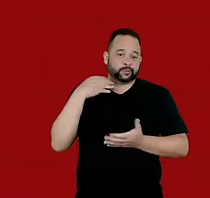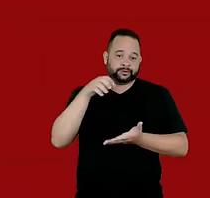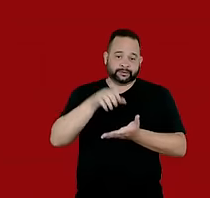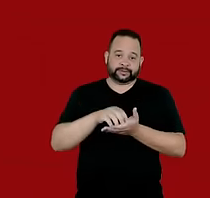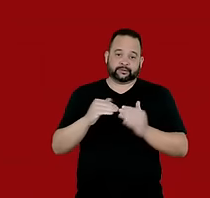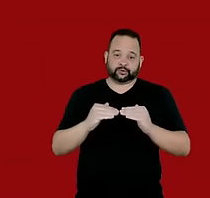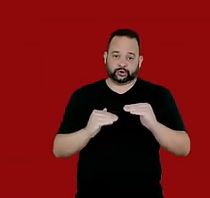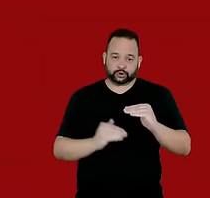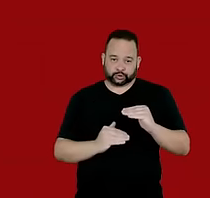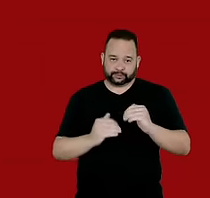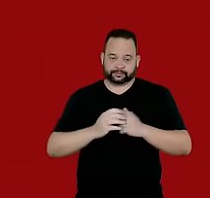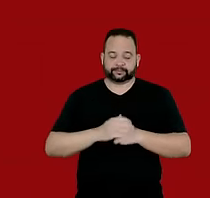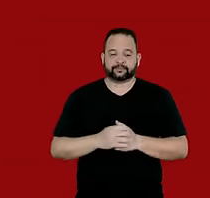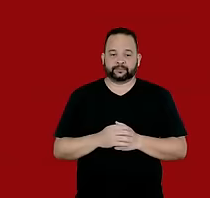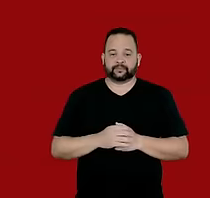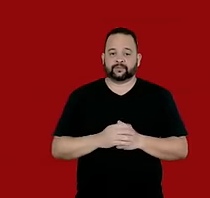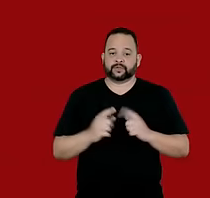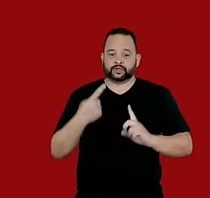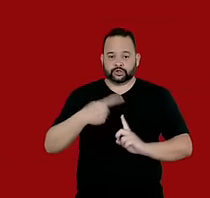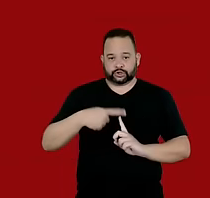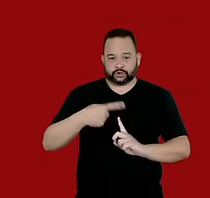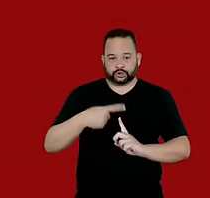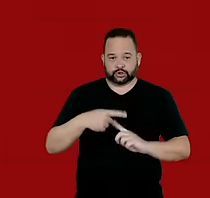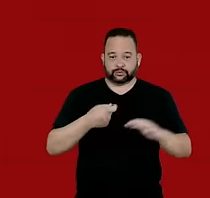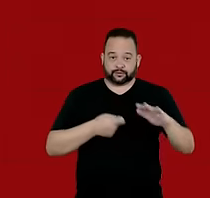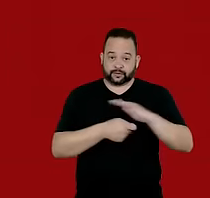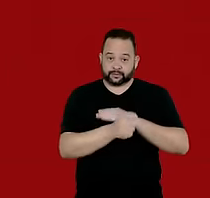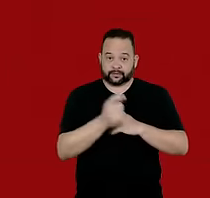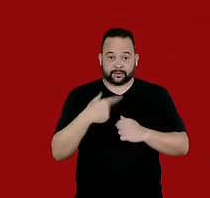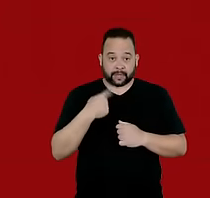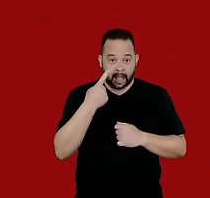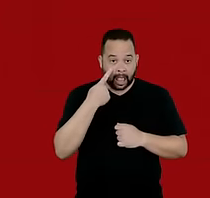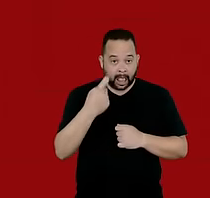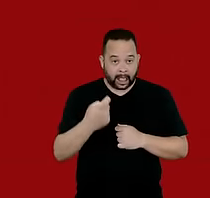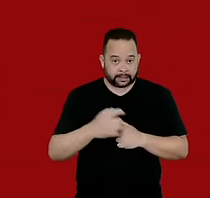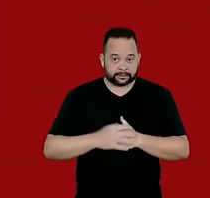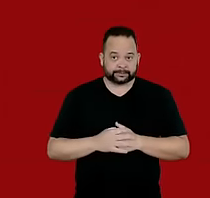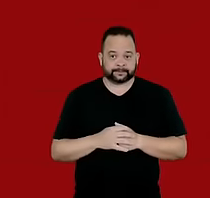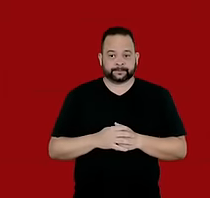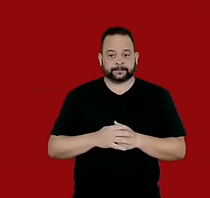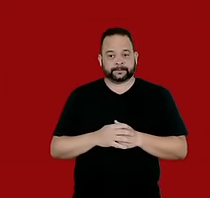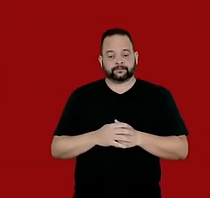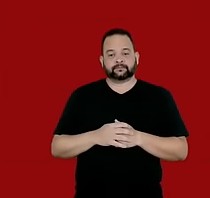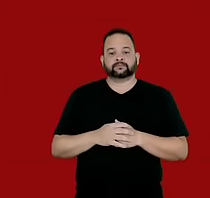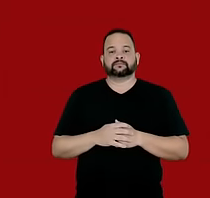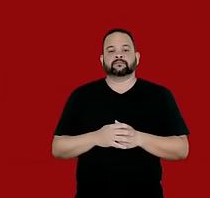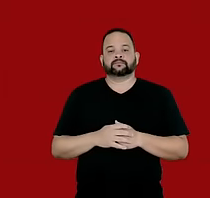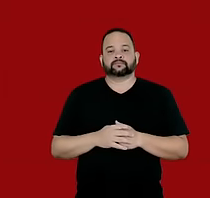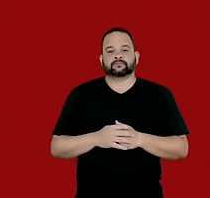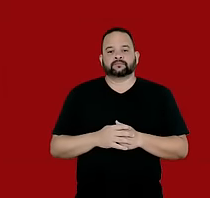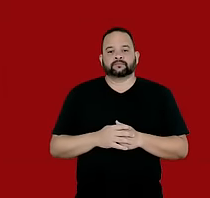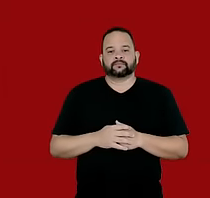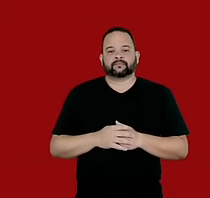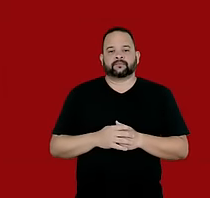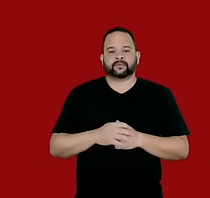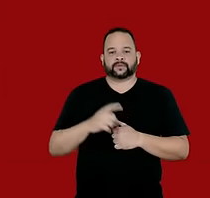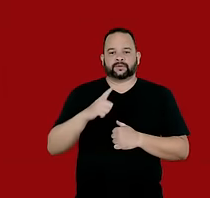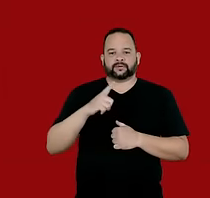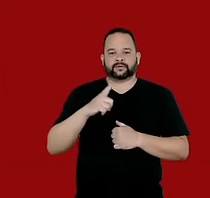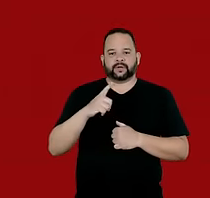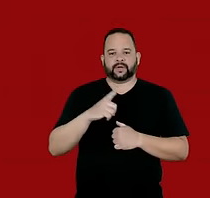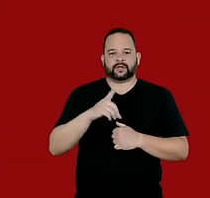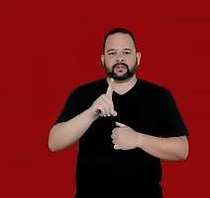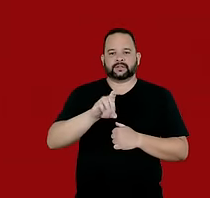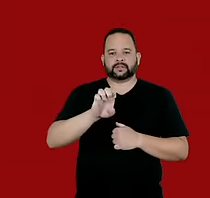esse tipo de investimento Vai cada vez chamar mais atenção aqui a gente fala das debent incentivadas como a a gente comentou o mercado vem se